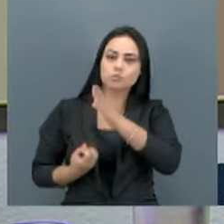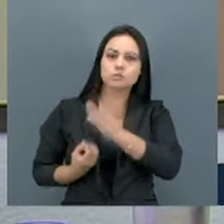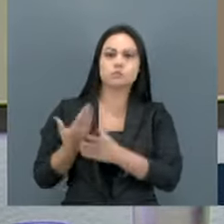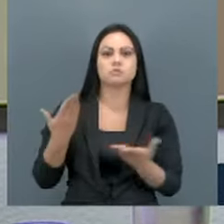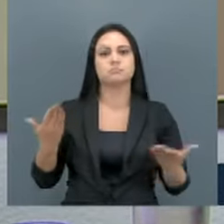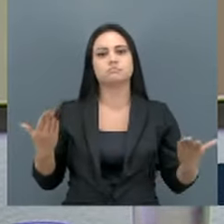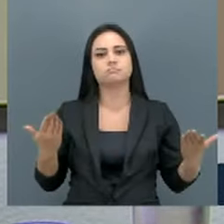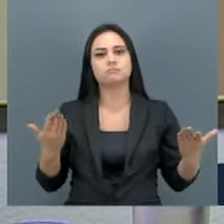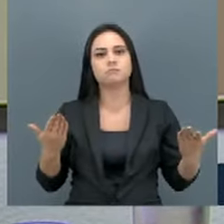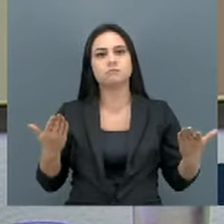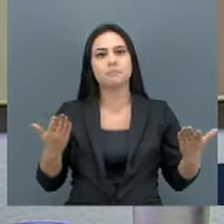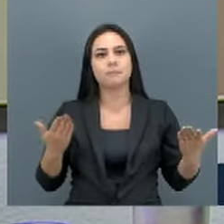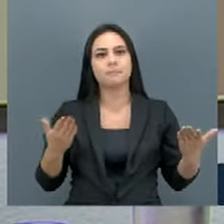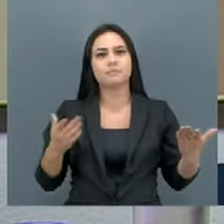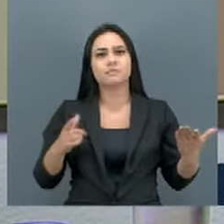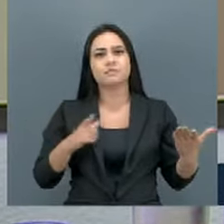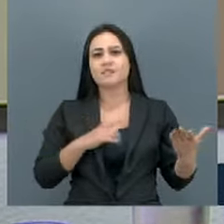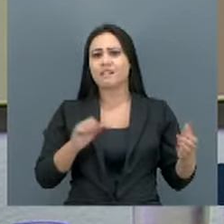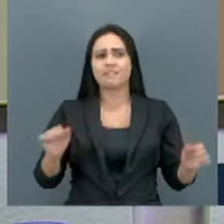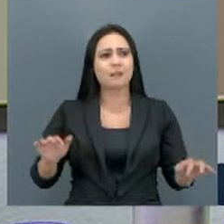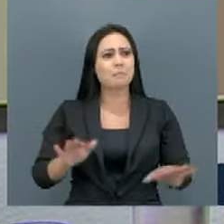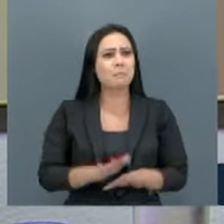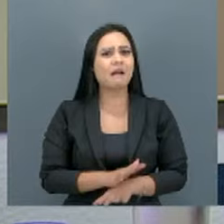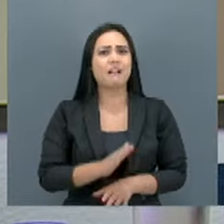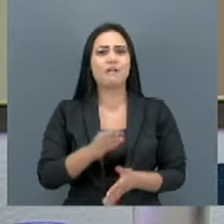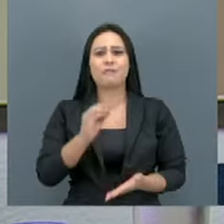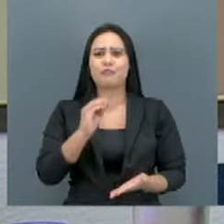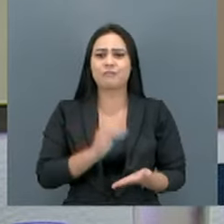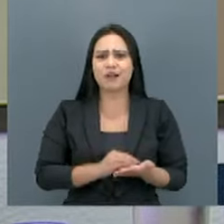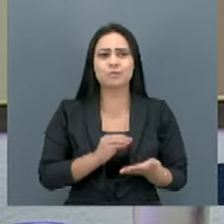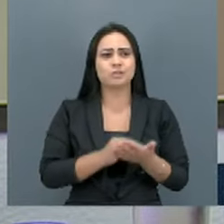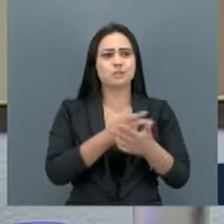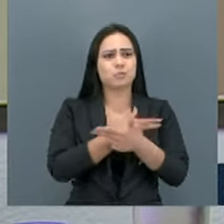para tirar a necessidade do nosso povo,